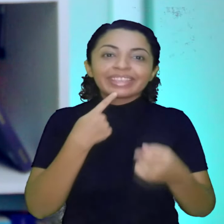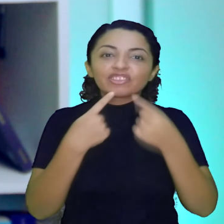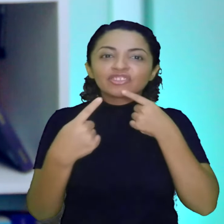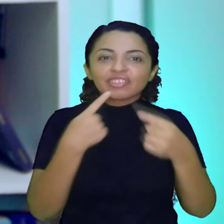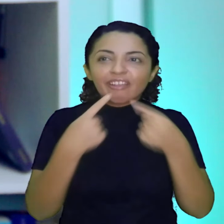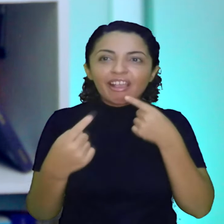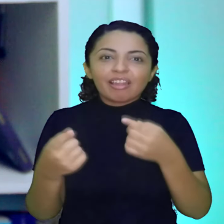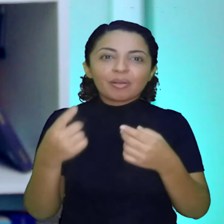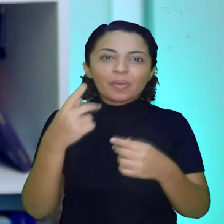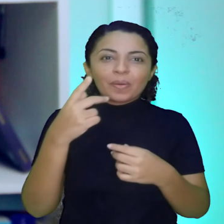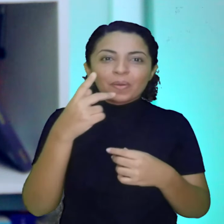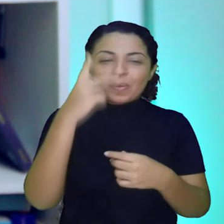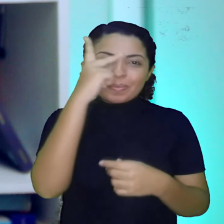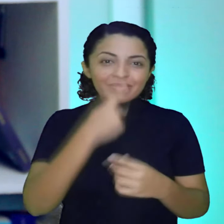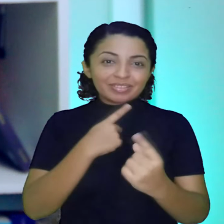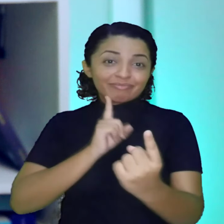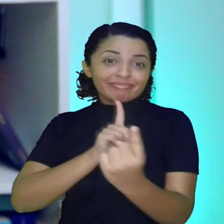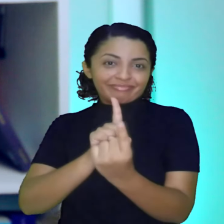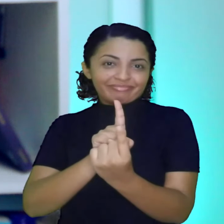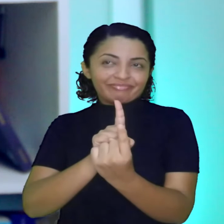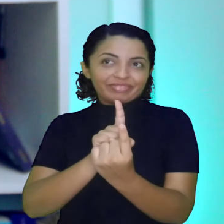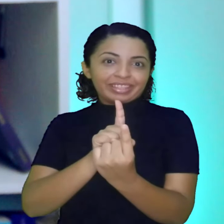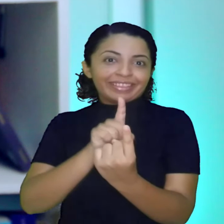eles pessoalmente não funciona